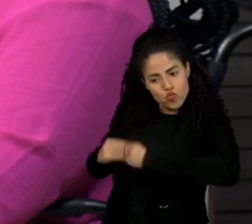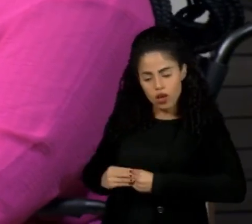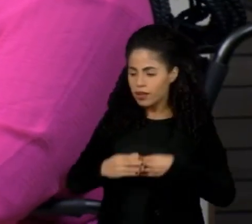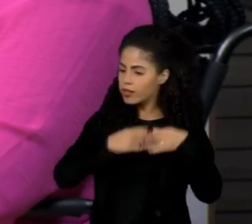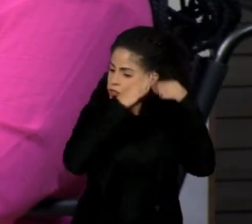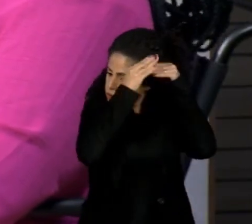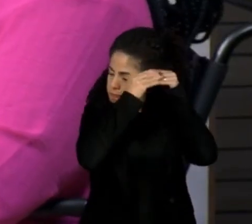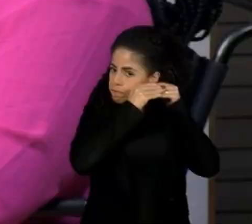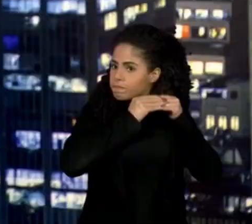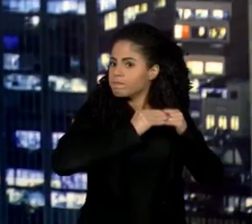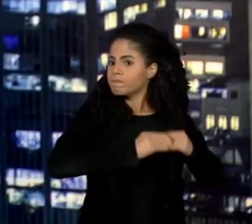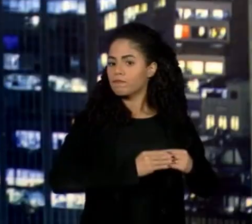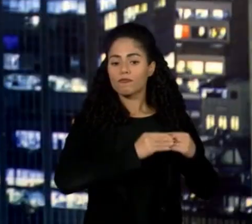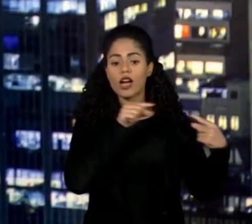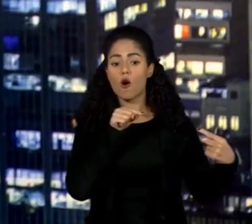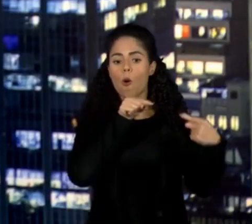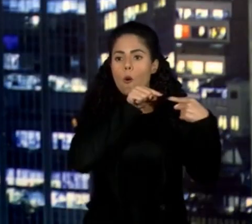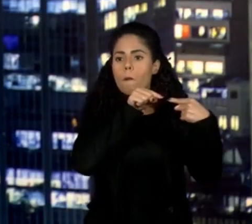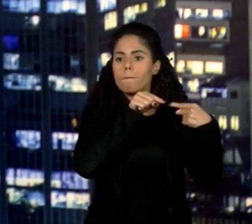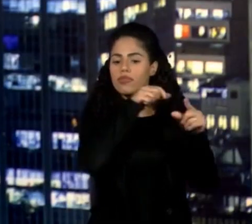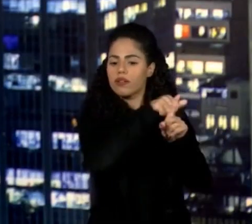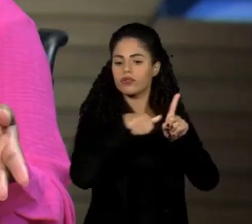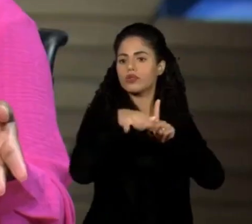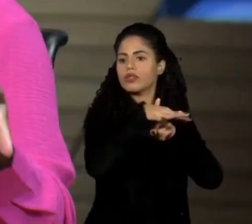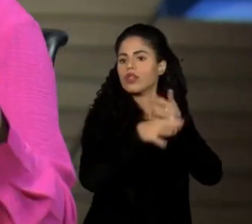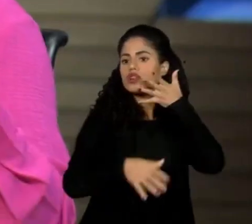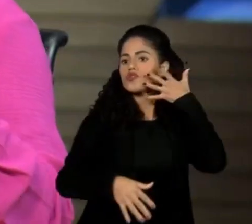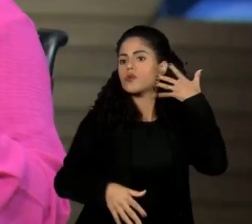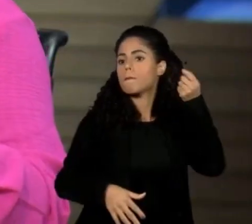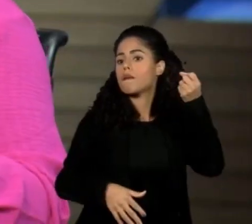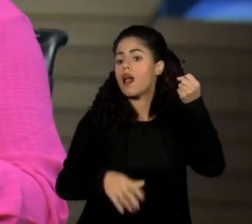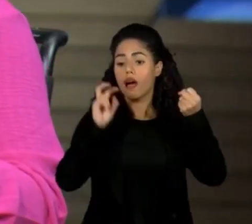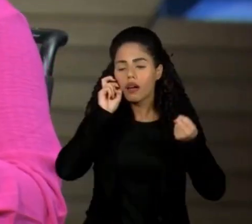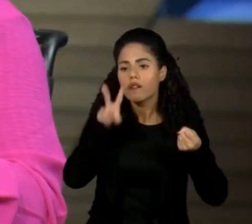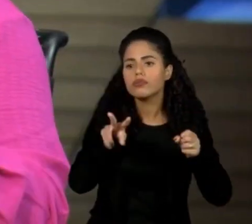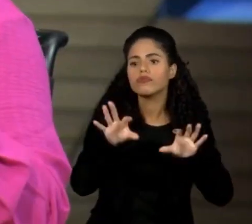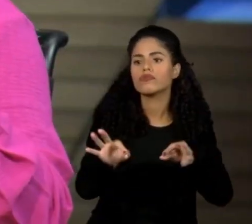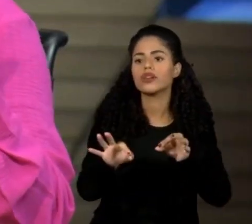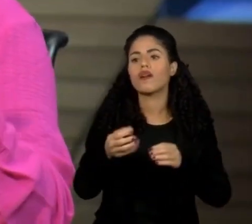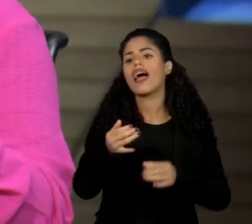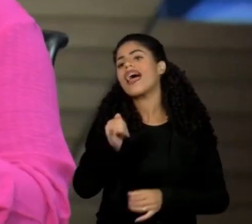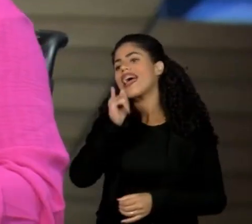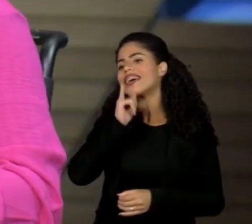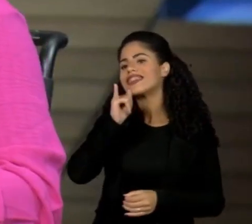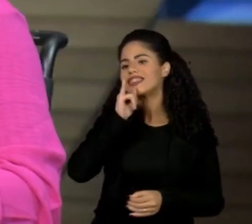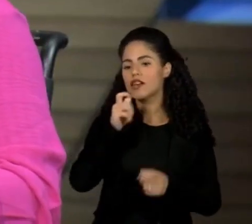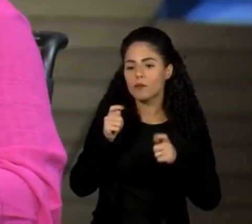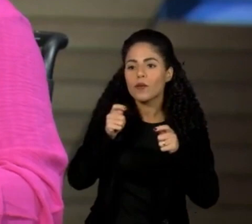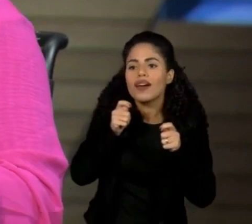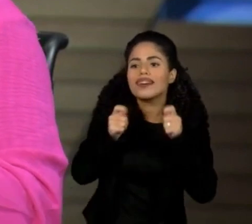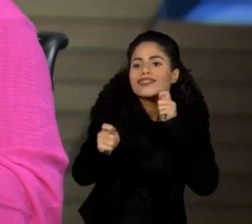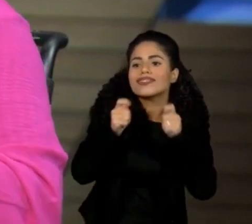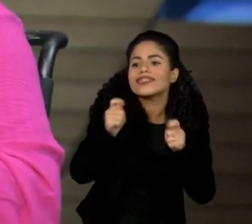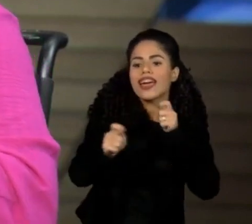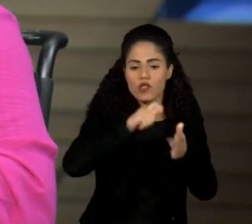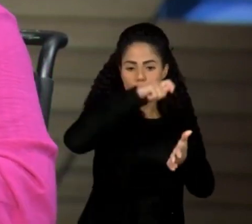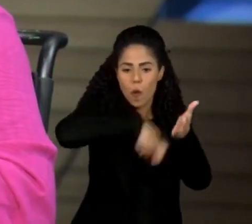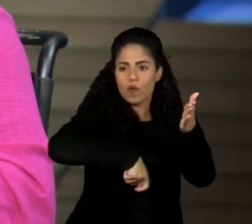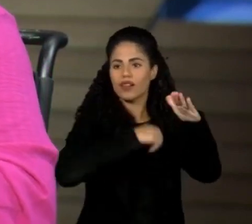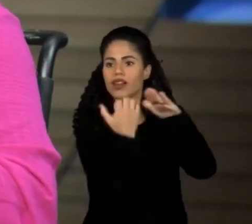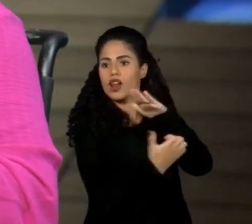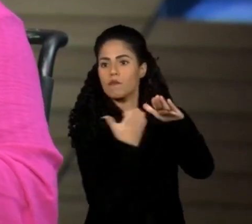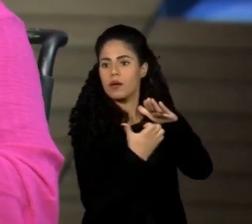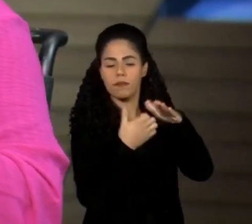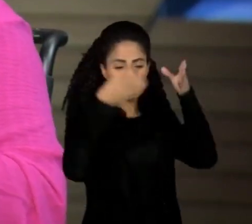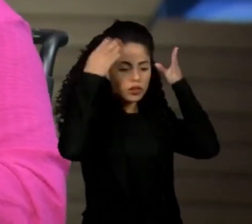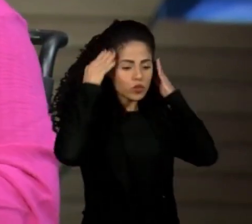parecermos adequados né porque antigamente a gente via na hora da contratação que era boa aparência né E que hoje